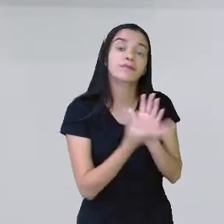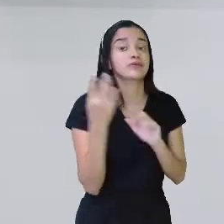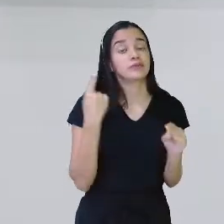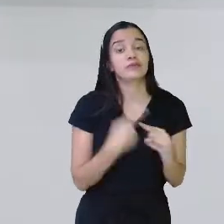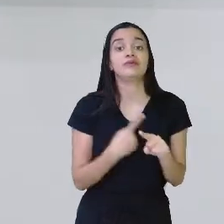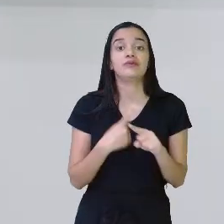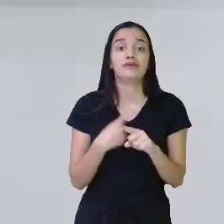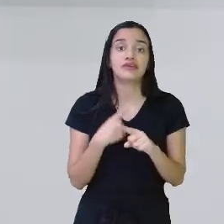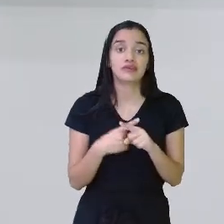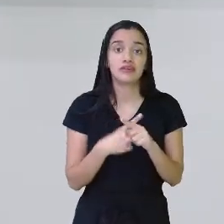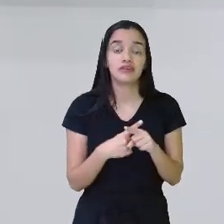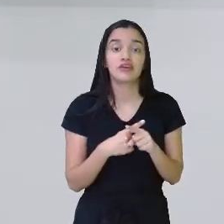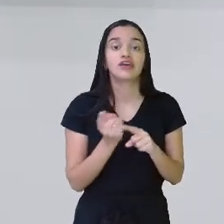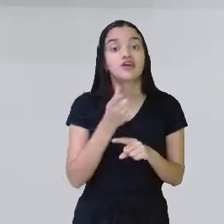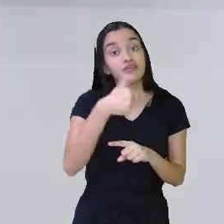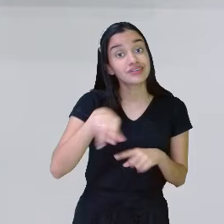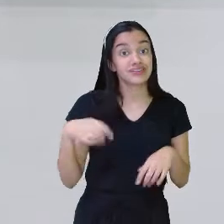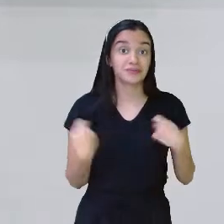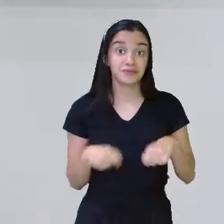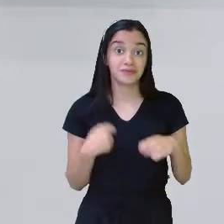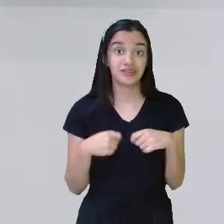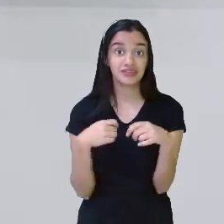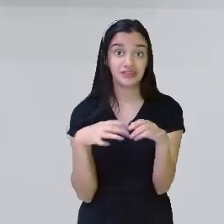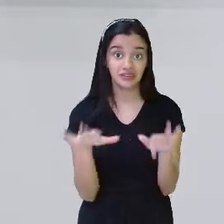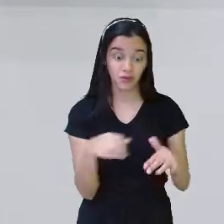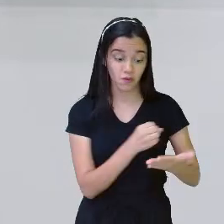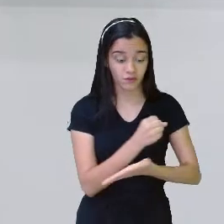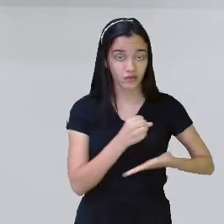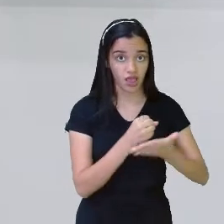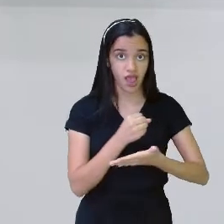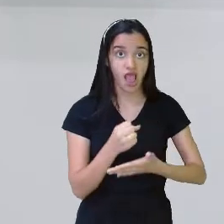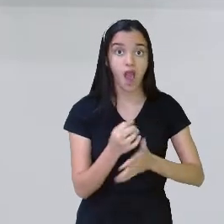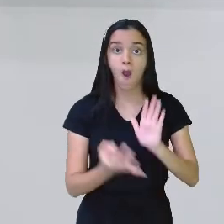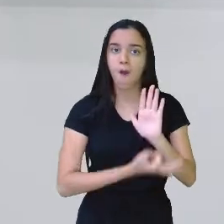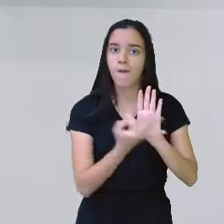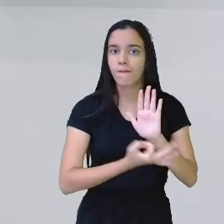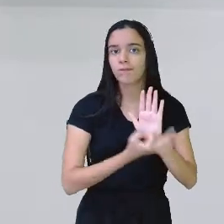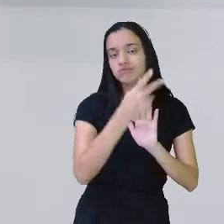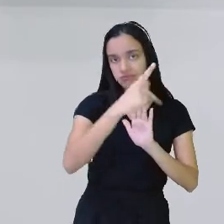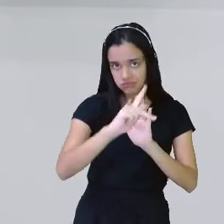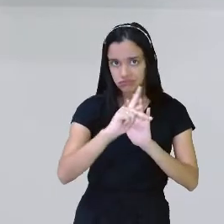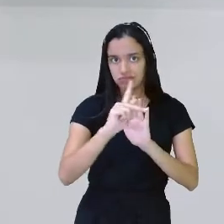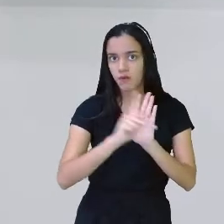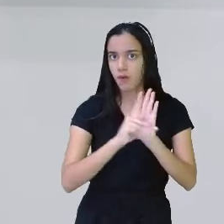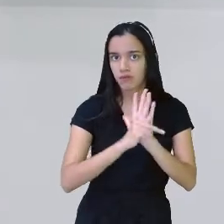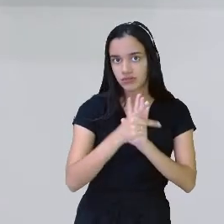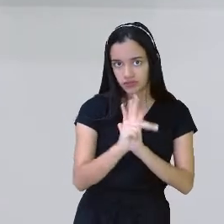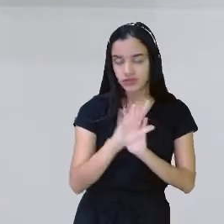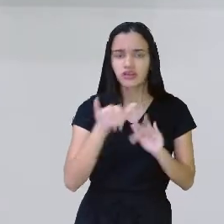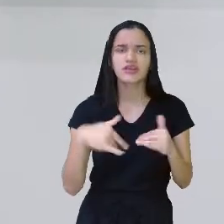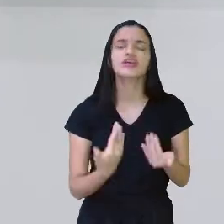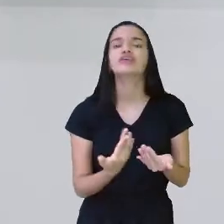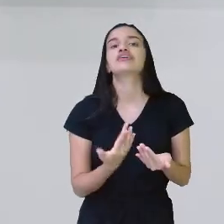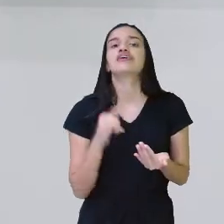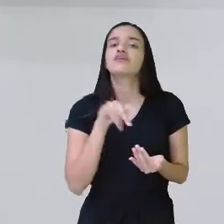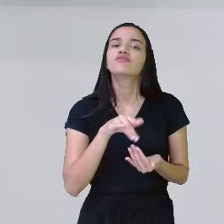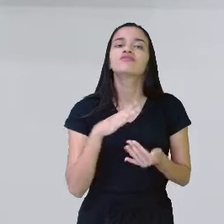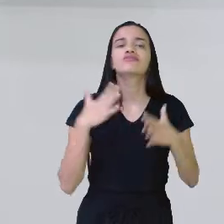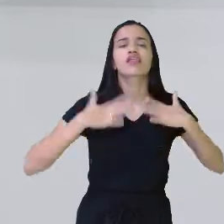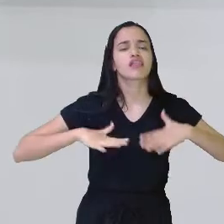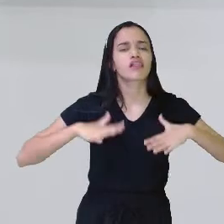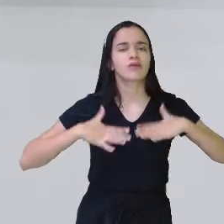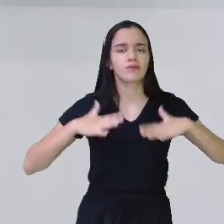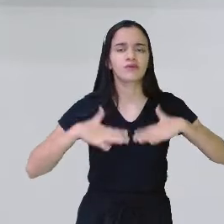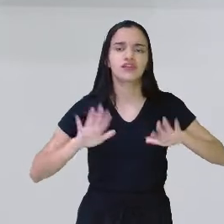quê? Porque vocês precisam fundamentar a opinião de vocês. E se vocês podem fazê-lo de maneira